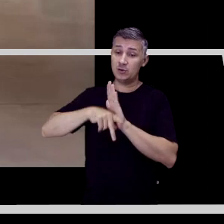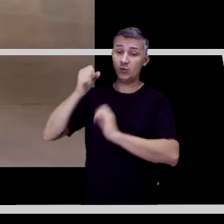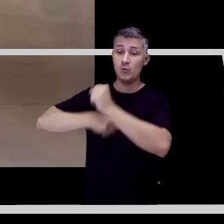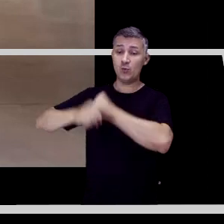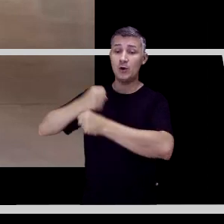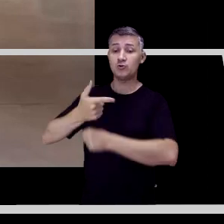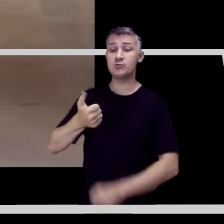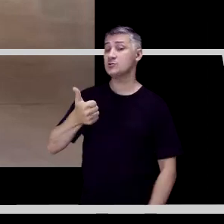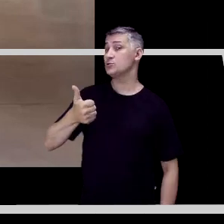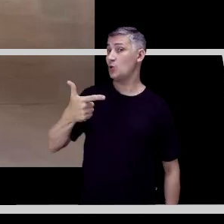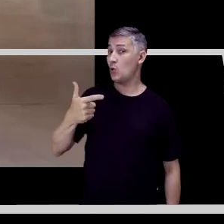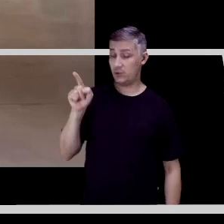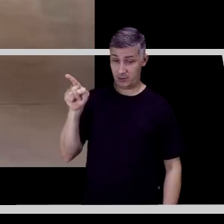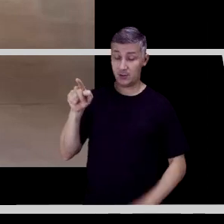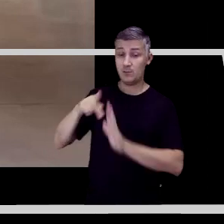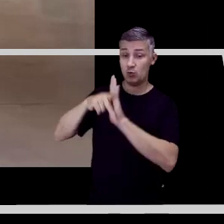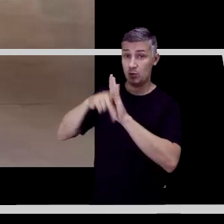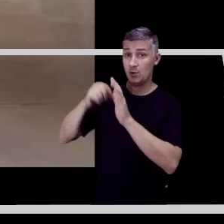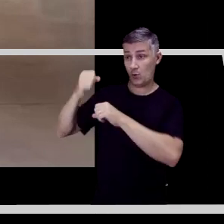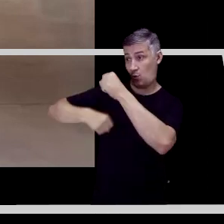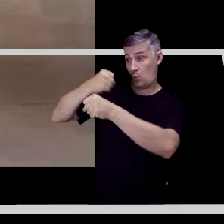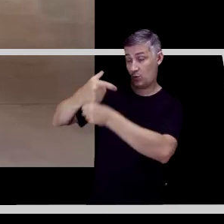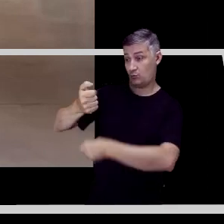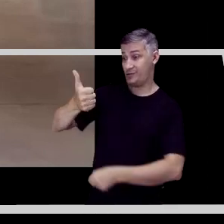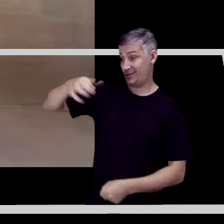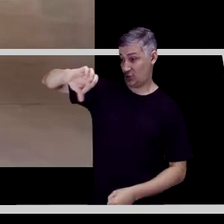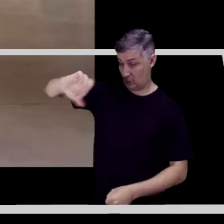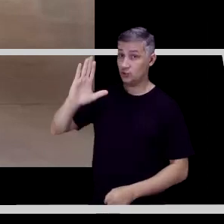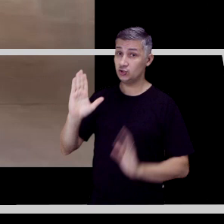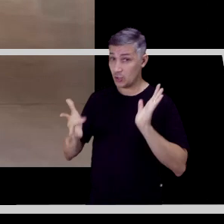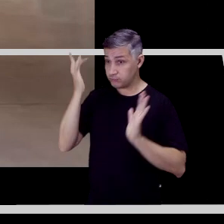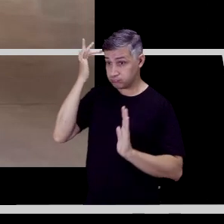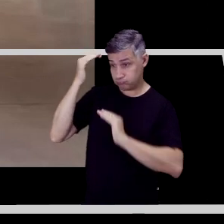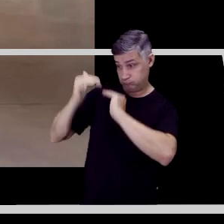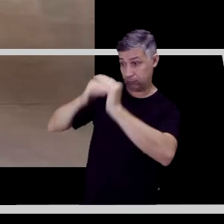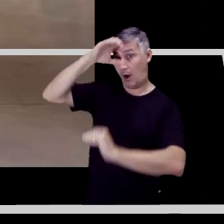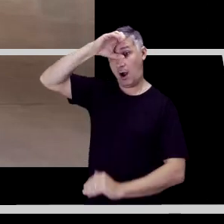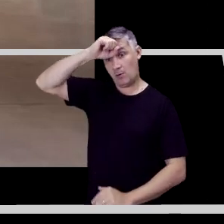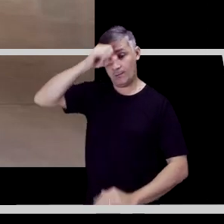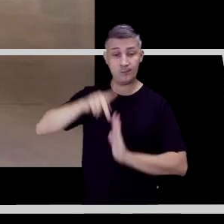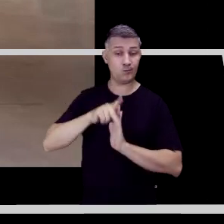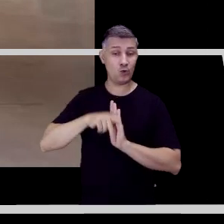é de 2012, esse projeto que já é de 2019, então já teve aí um amadurecimento de